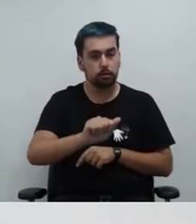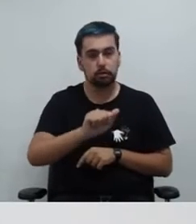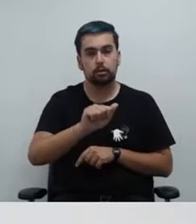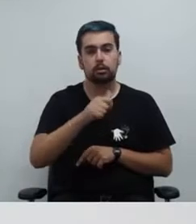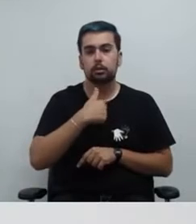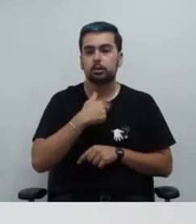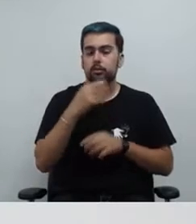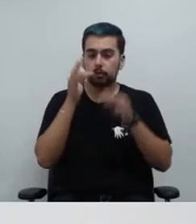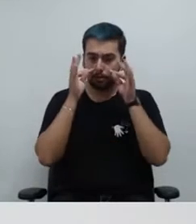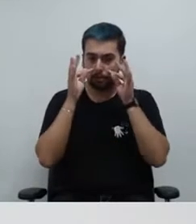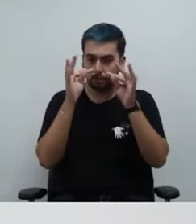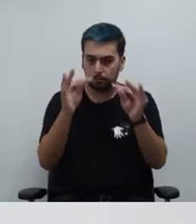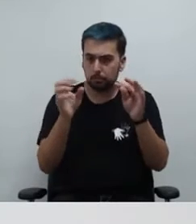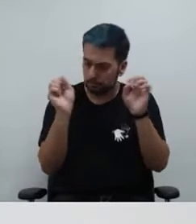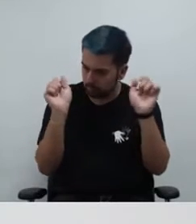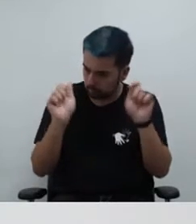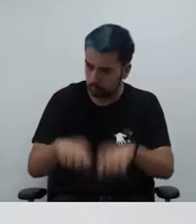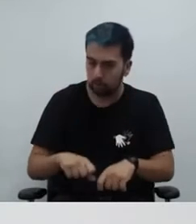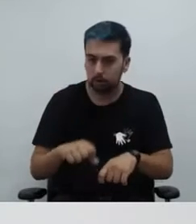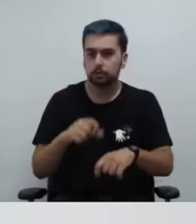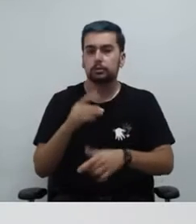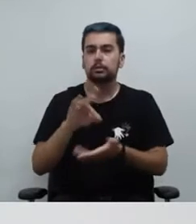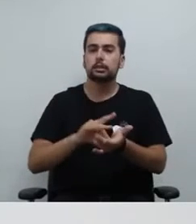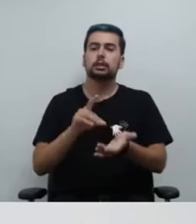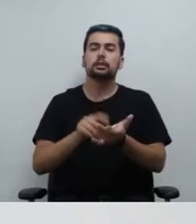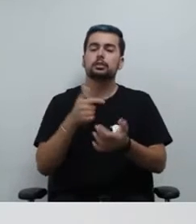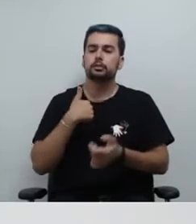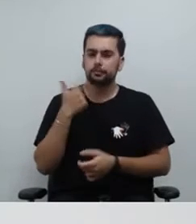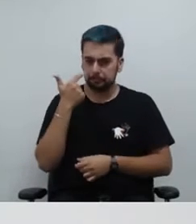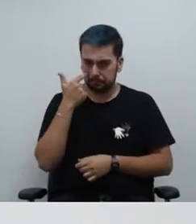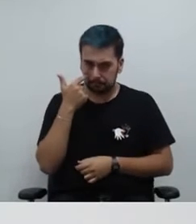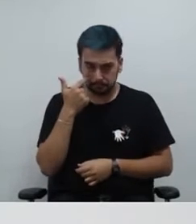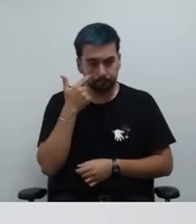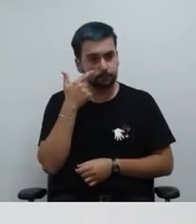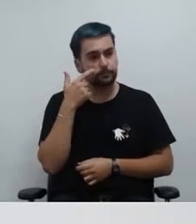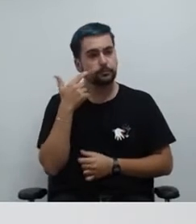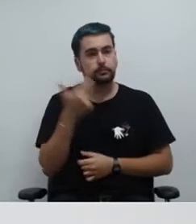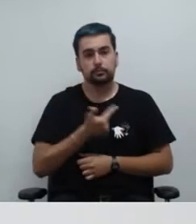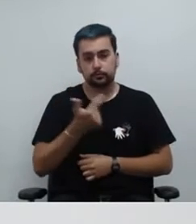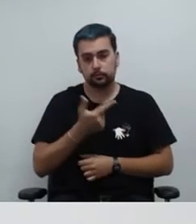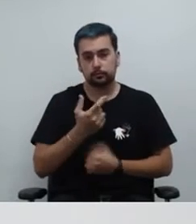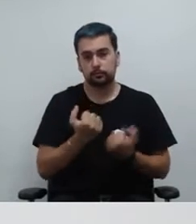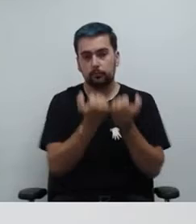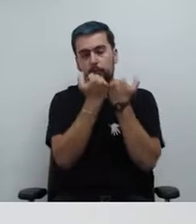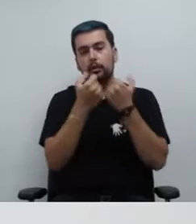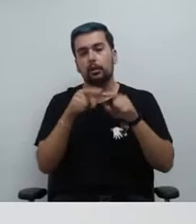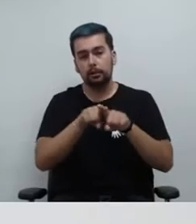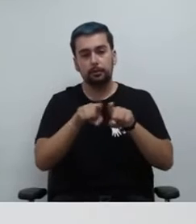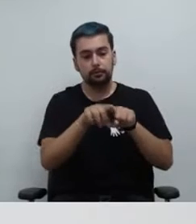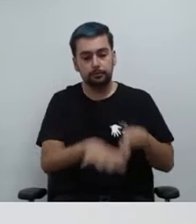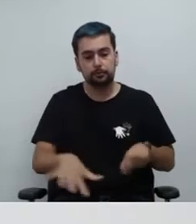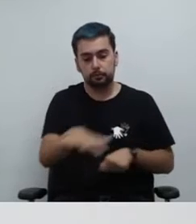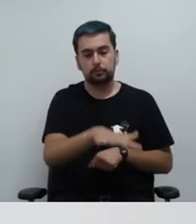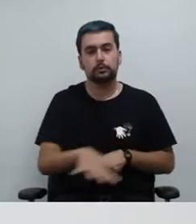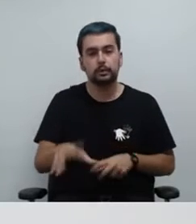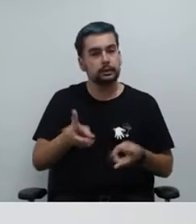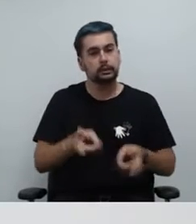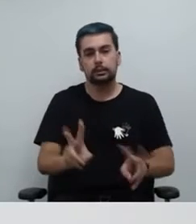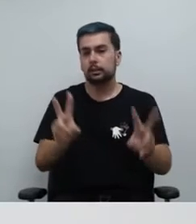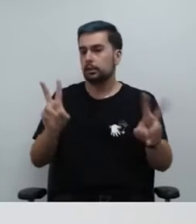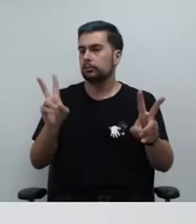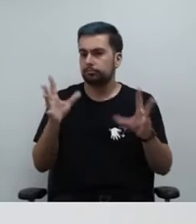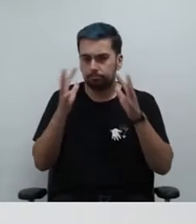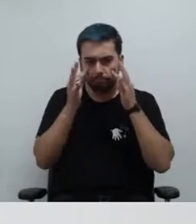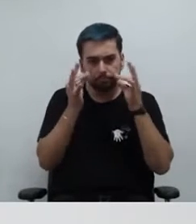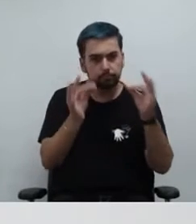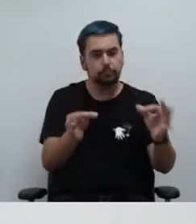testemunho aqui que vivenciei enormemente na Subdefensoria e também do colegiado, né? Esse colegiado sempre muito atento às